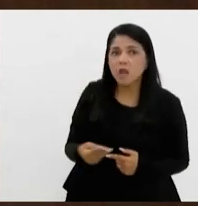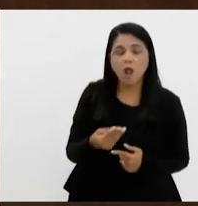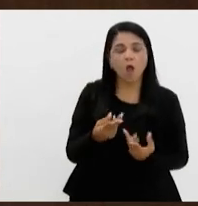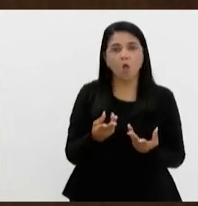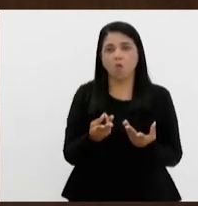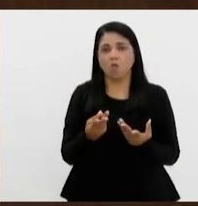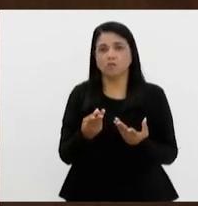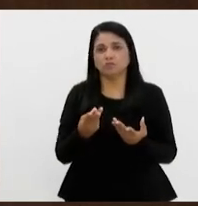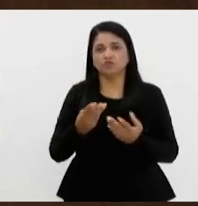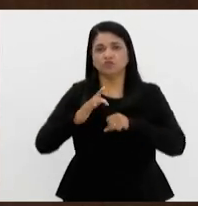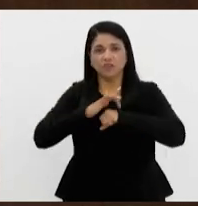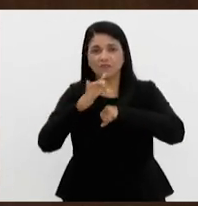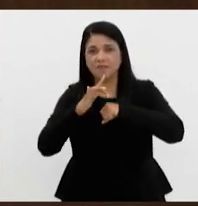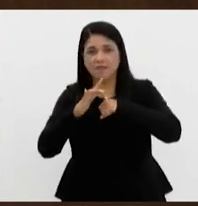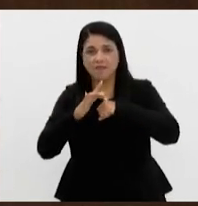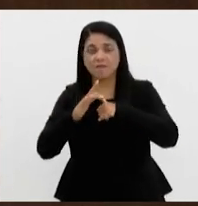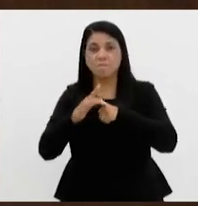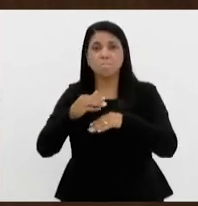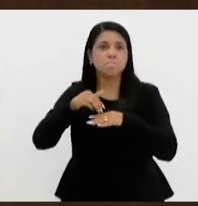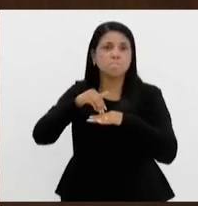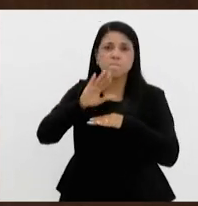dengue.